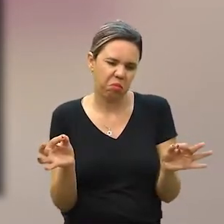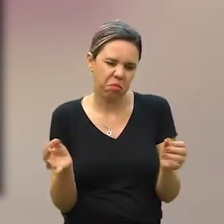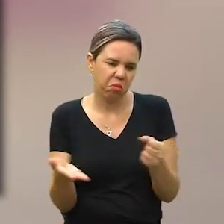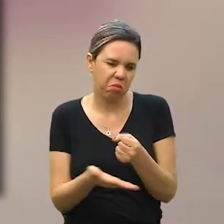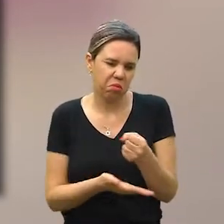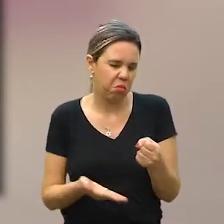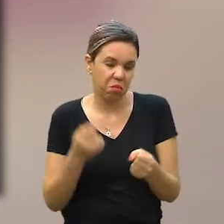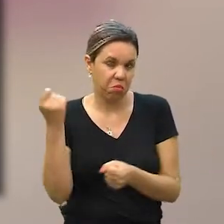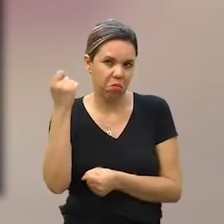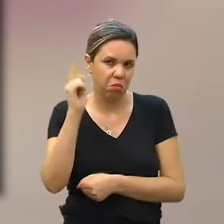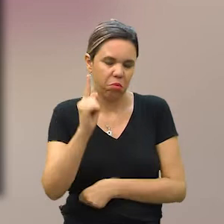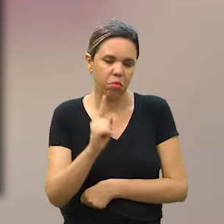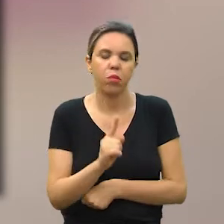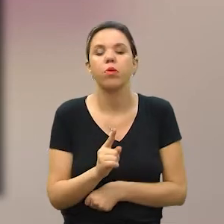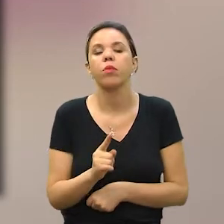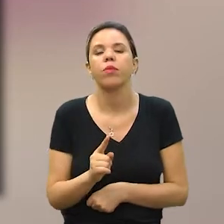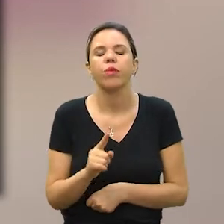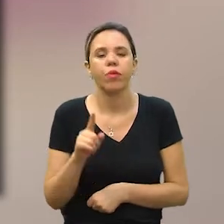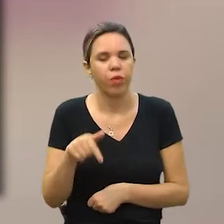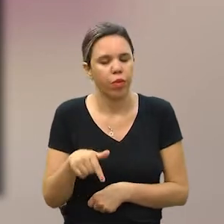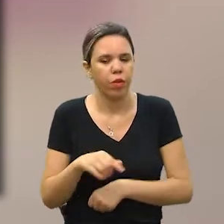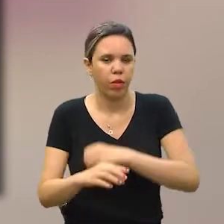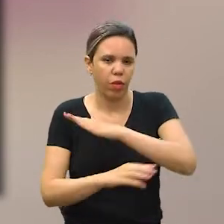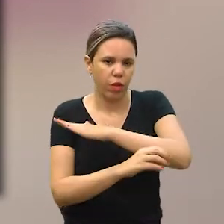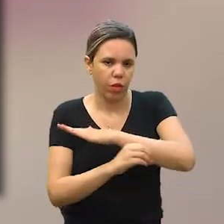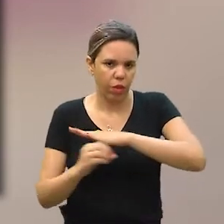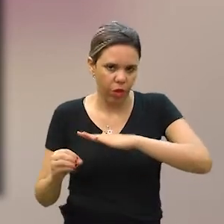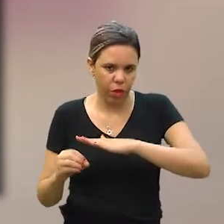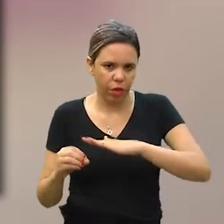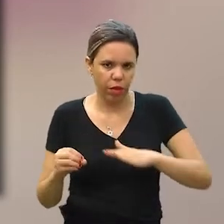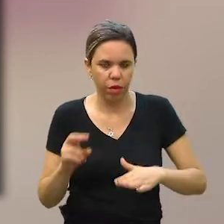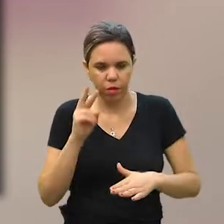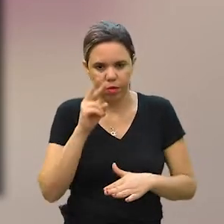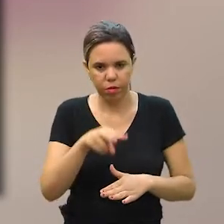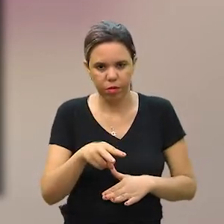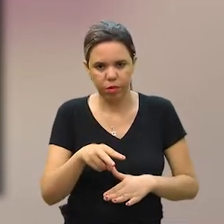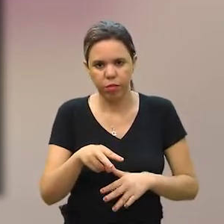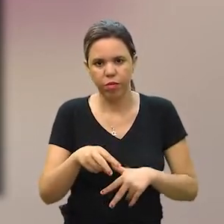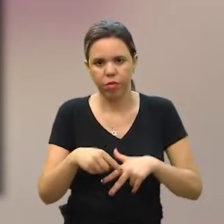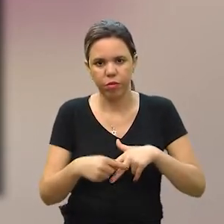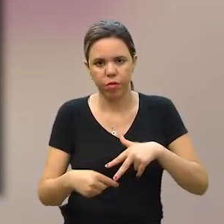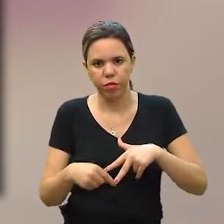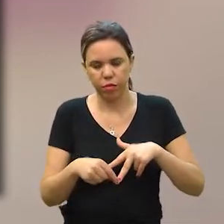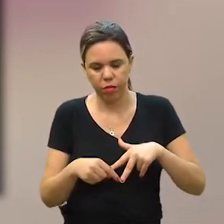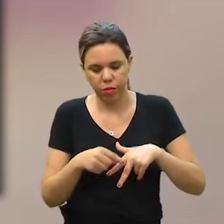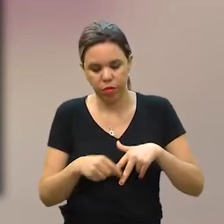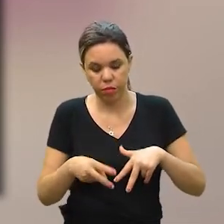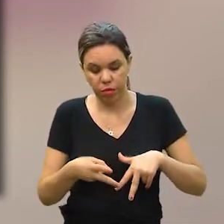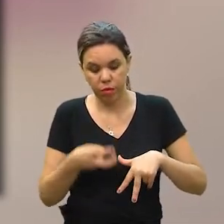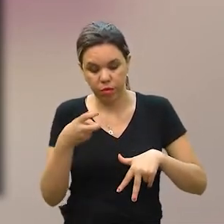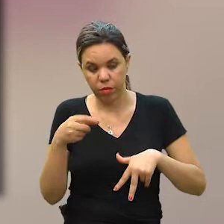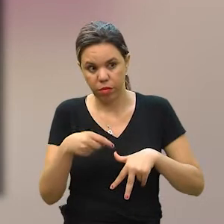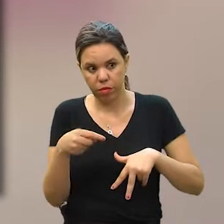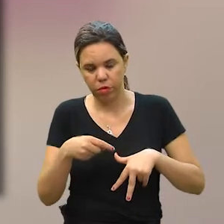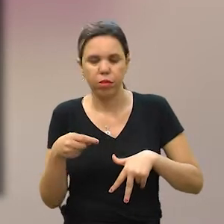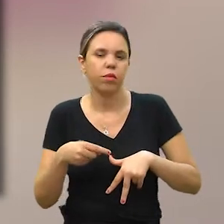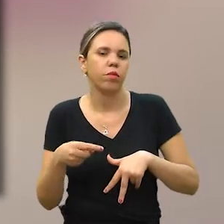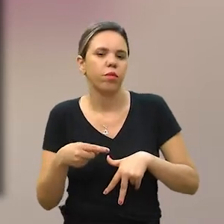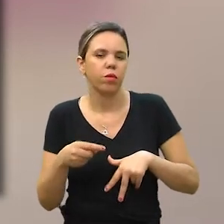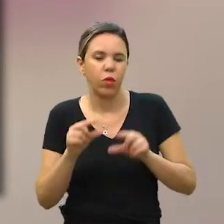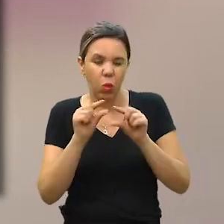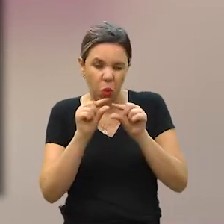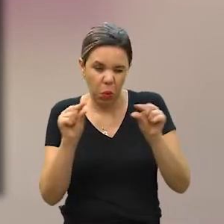superficiais, que elas não são tão graves, não é? Então, são tromboses das varizes que você vê na perna. Então, são as varizes, as